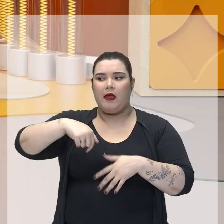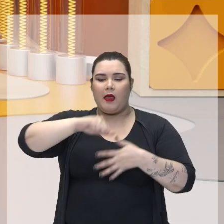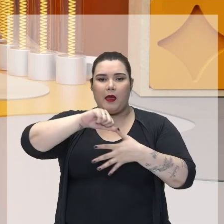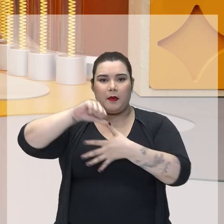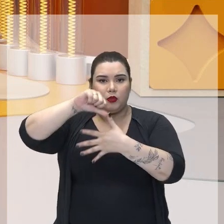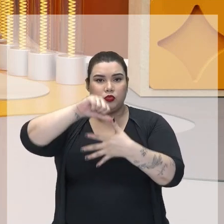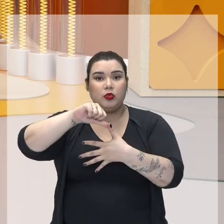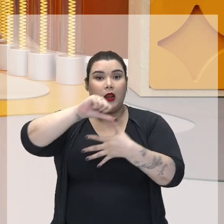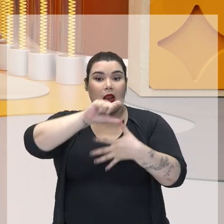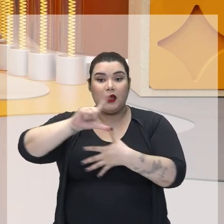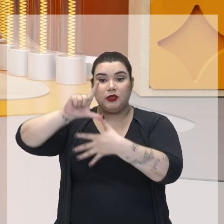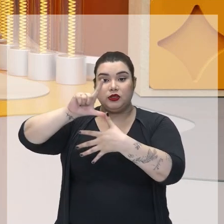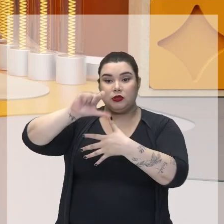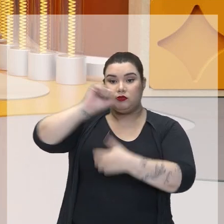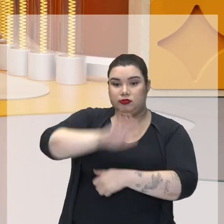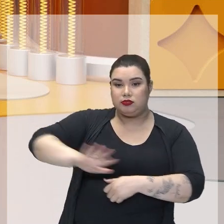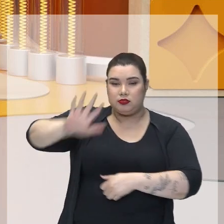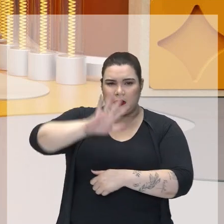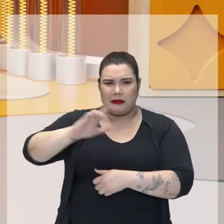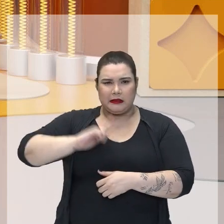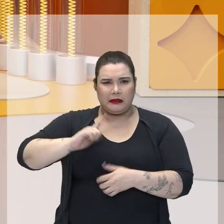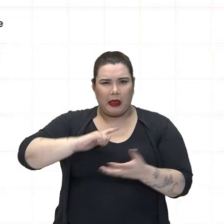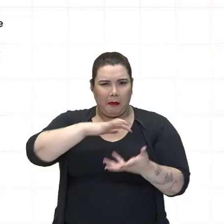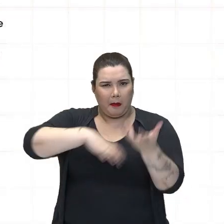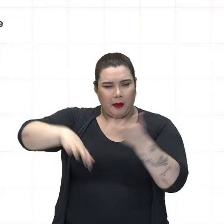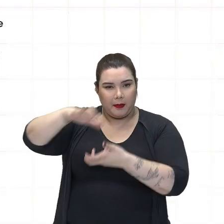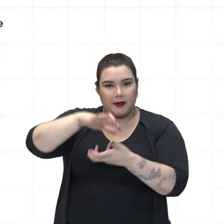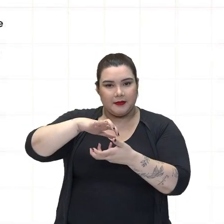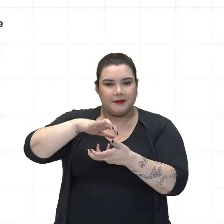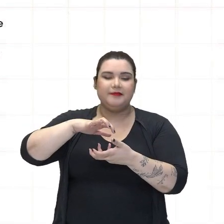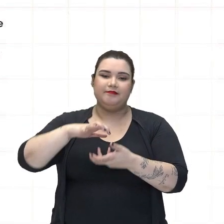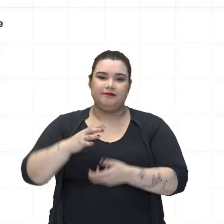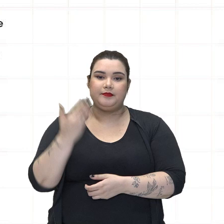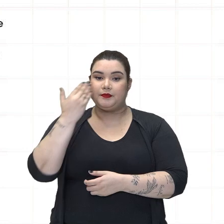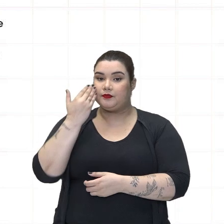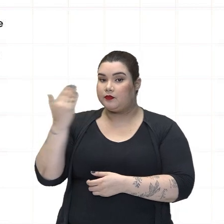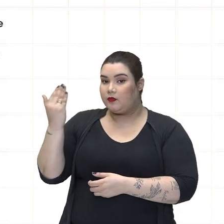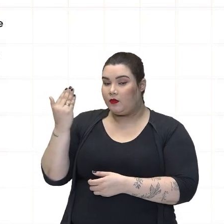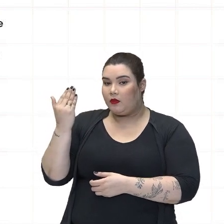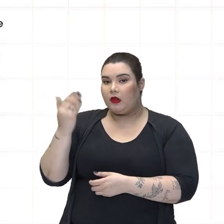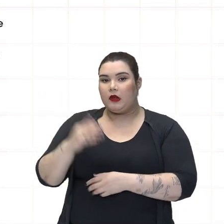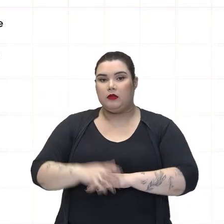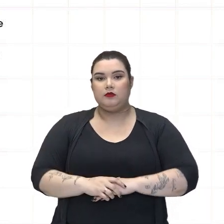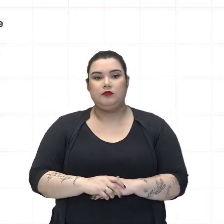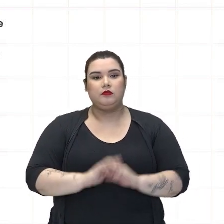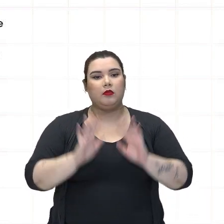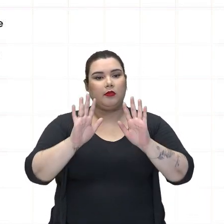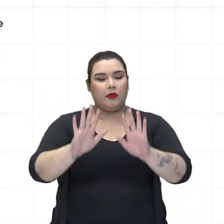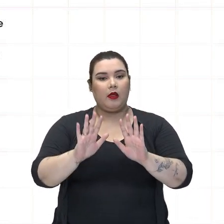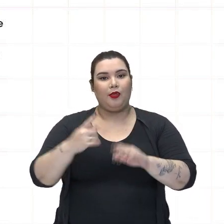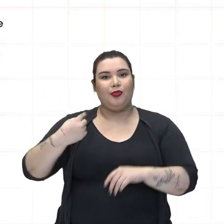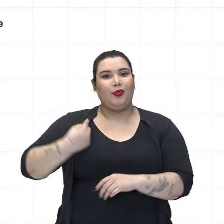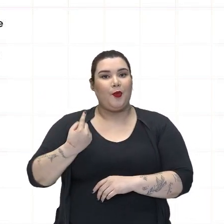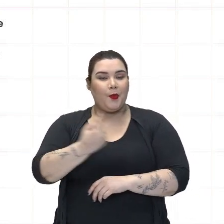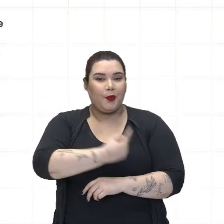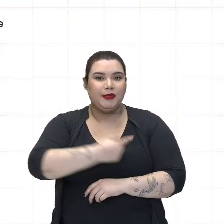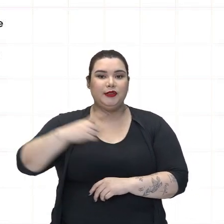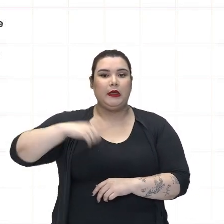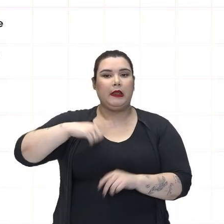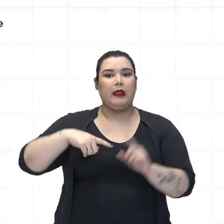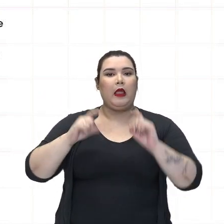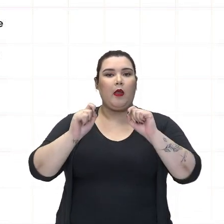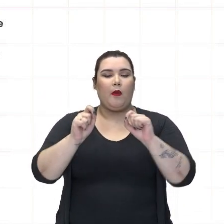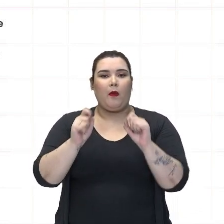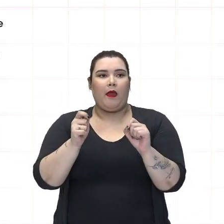maneira geral, tem conflito? Vamos dar uma olhada na próxima tela, né? Por incrível que pareça, pessoal, nós temos um privilégio dentro do território